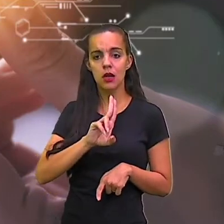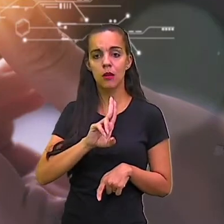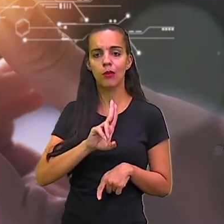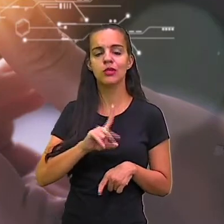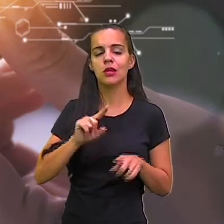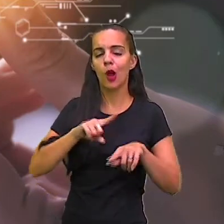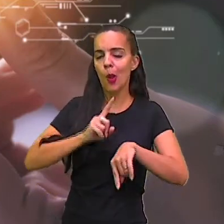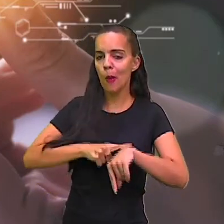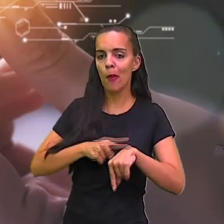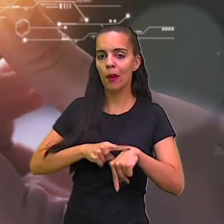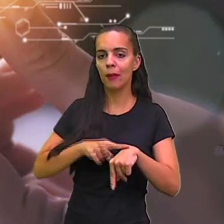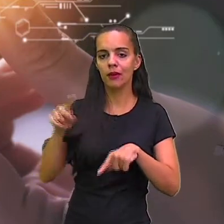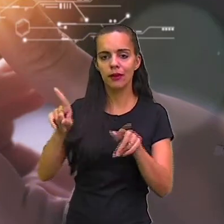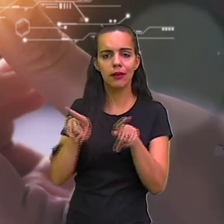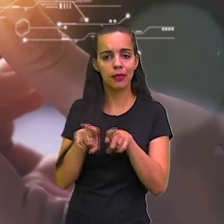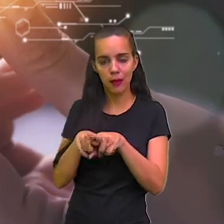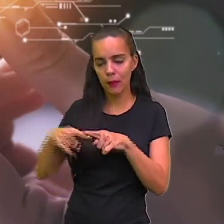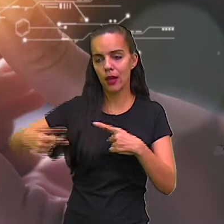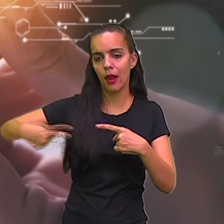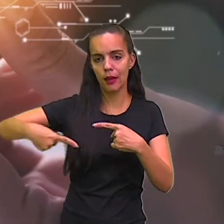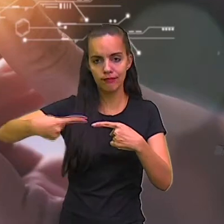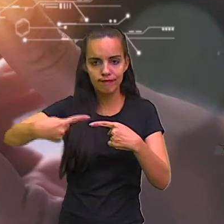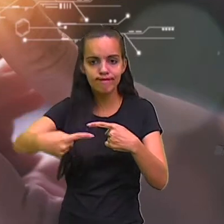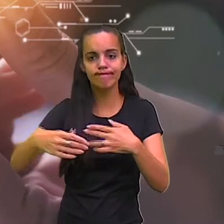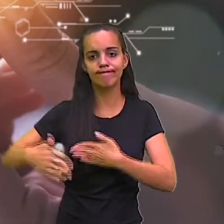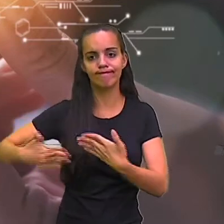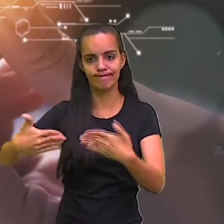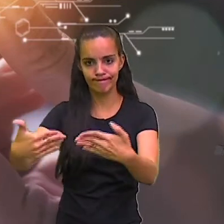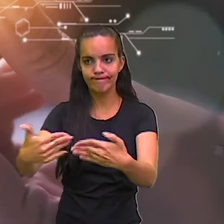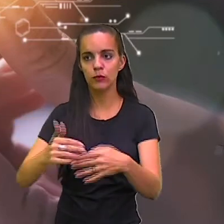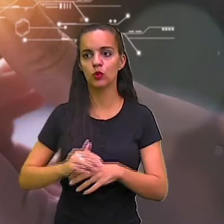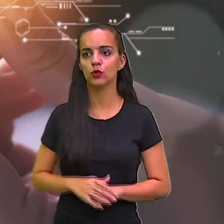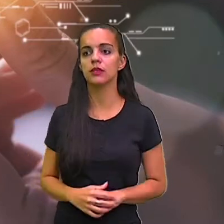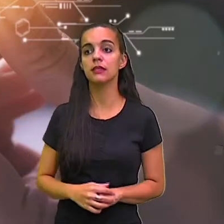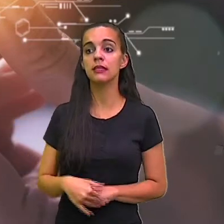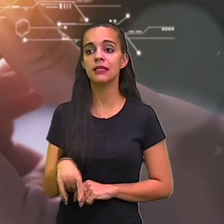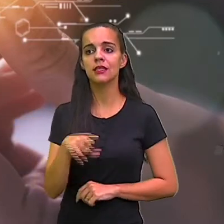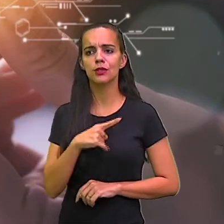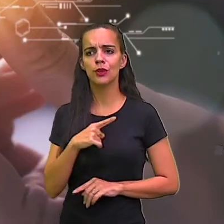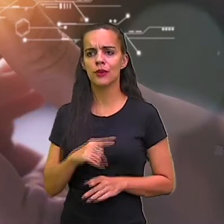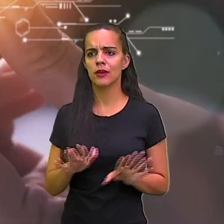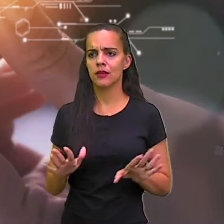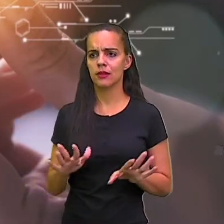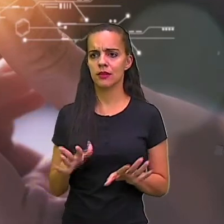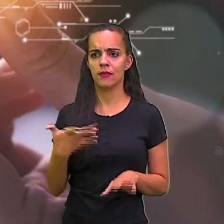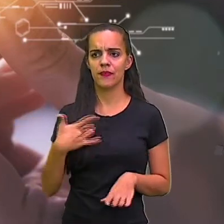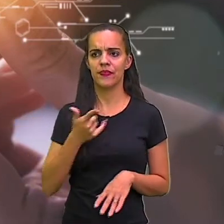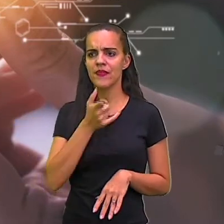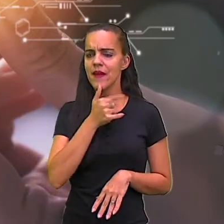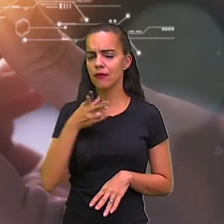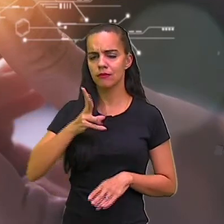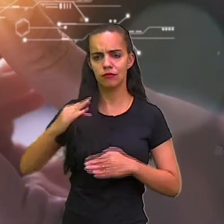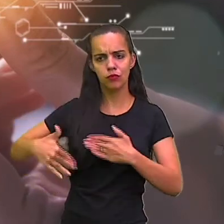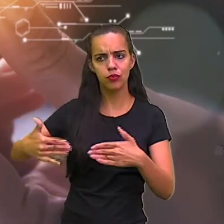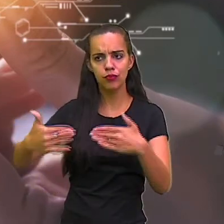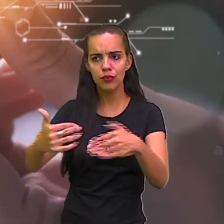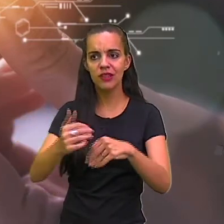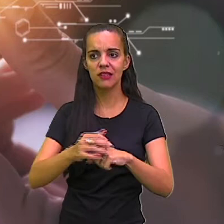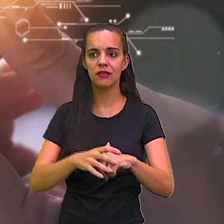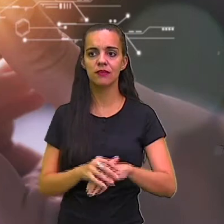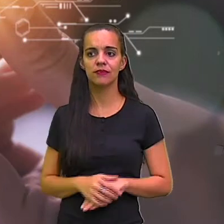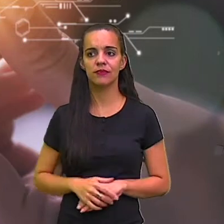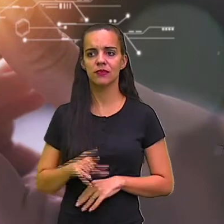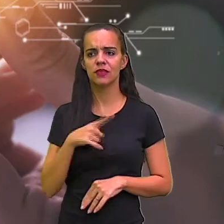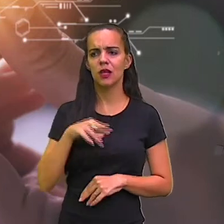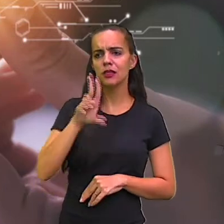é produzida entre um Usina e os centros urbanos ocorrem inúmeras transformações que